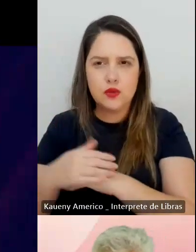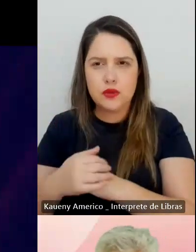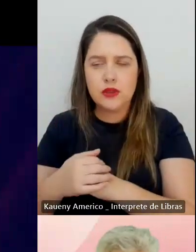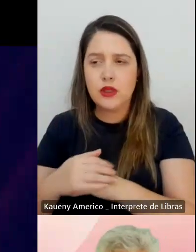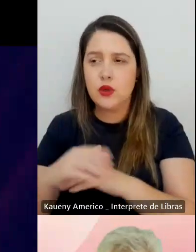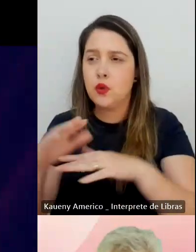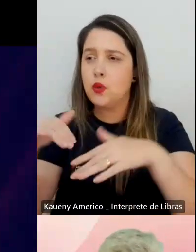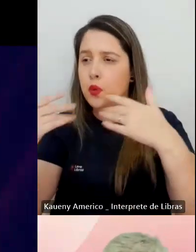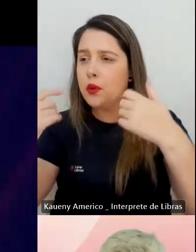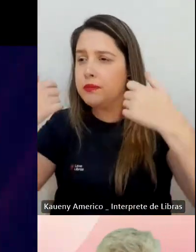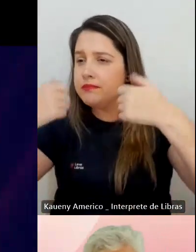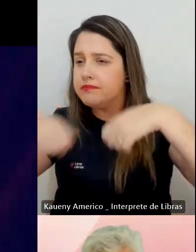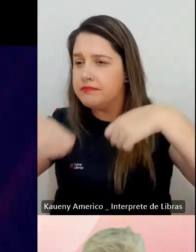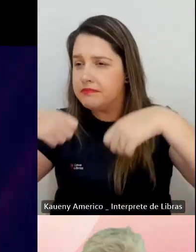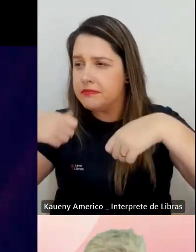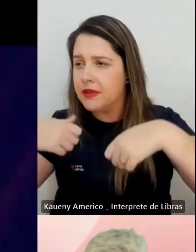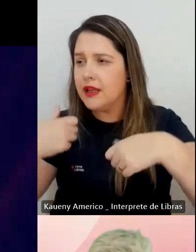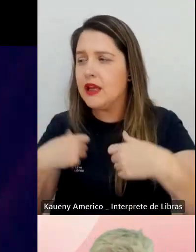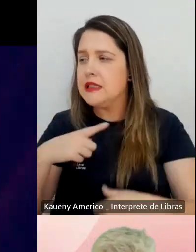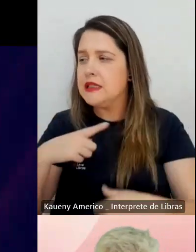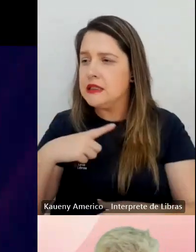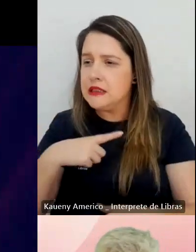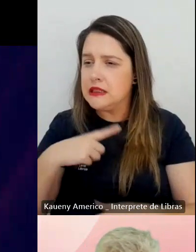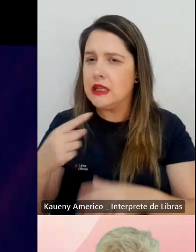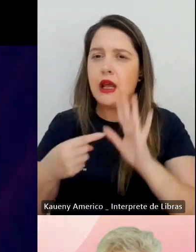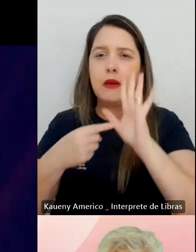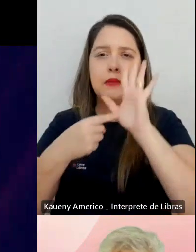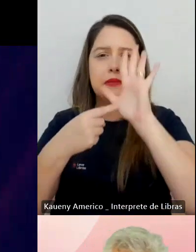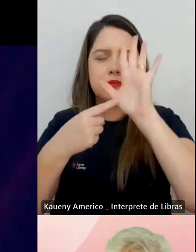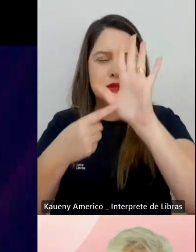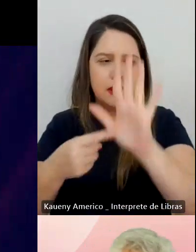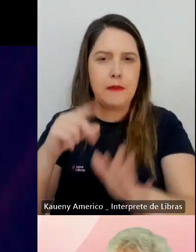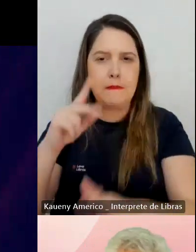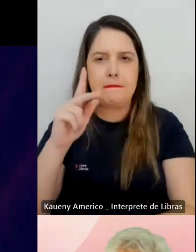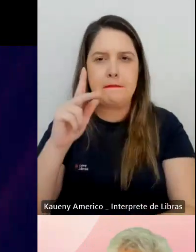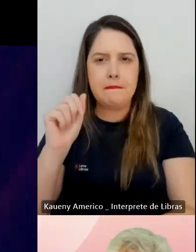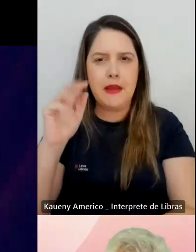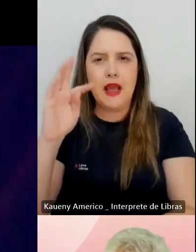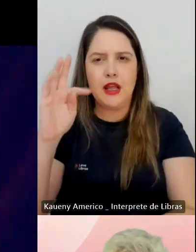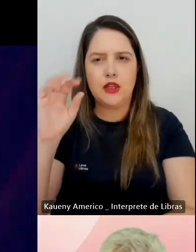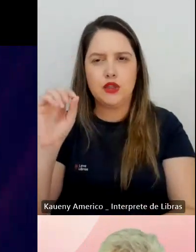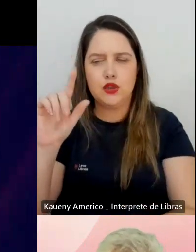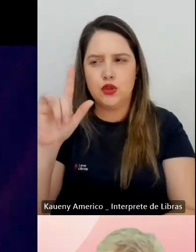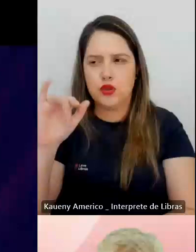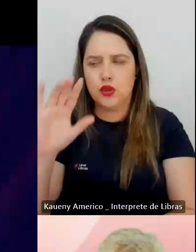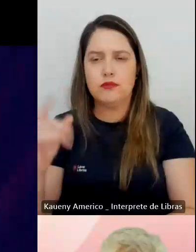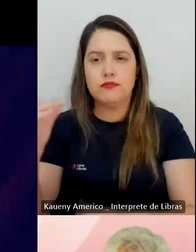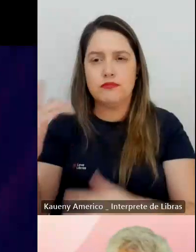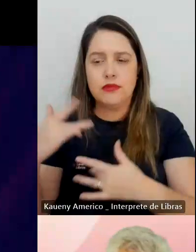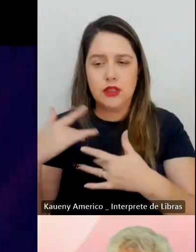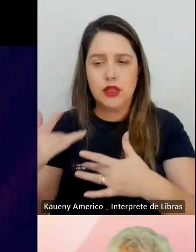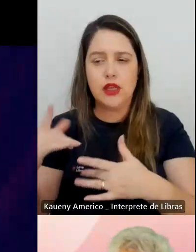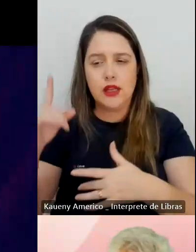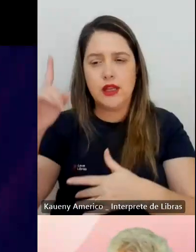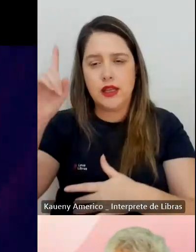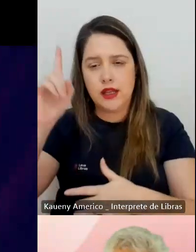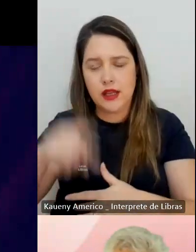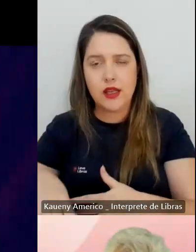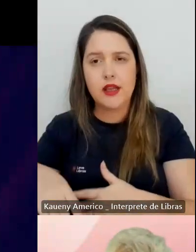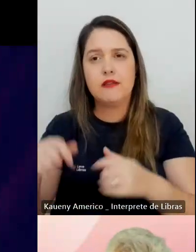precisar, alguém apresentar a patologia, apoio e solidariedade, eu realmente acredito que isso é o que faz a